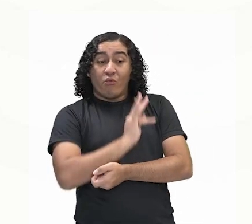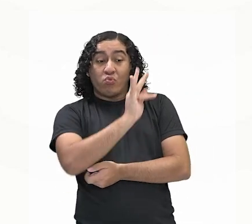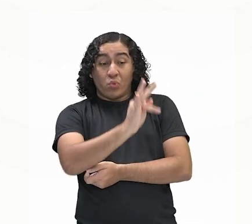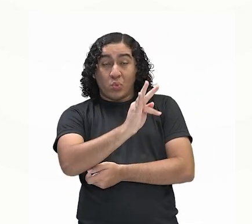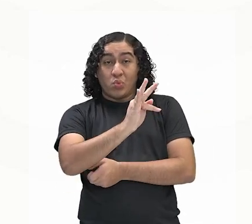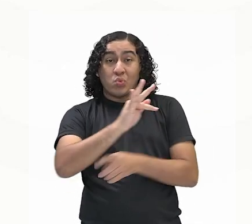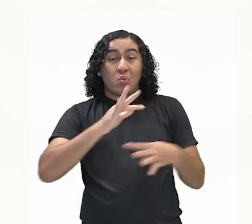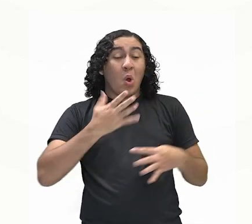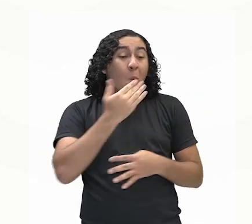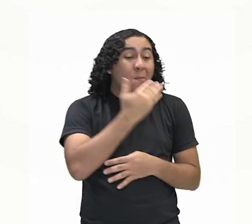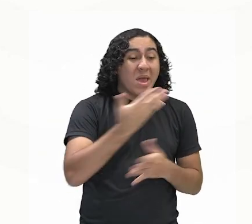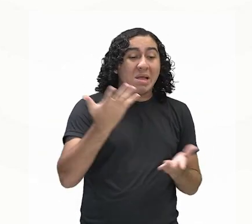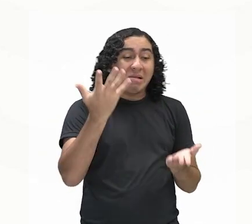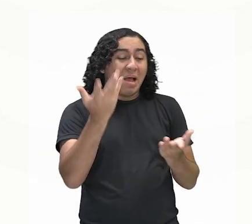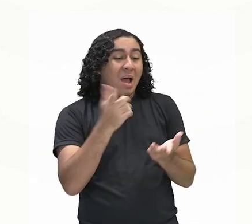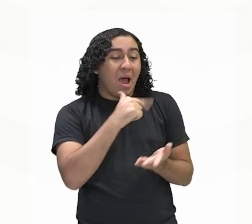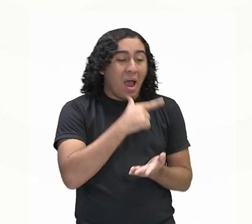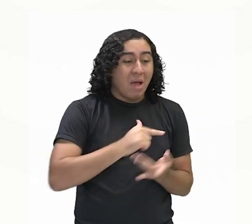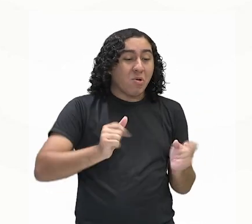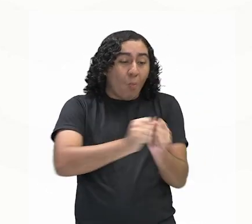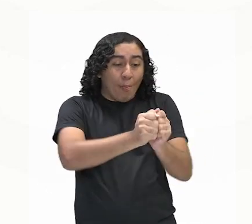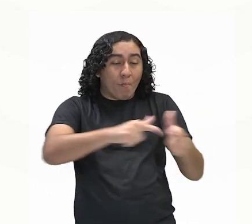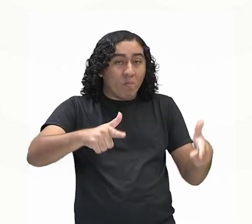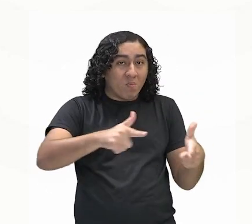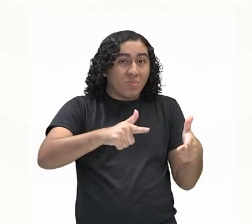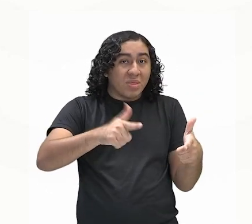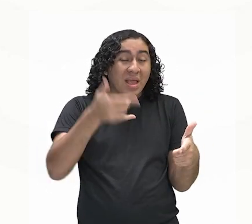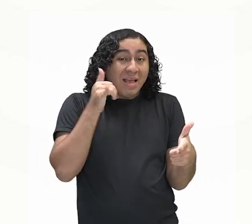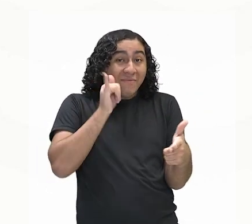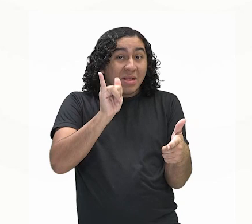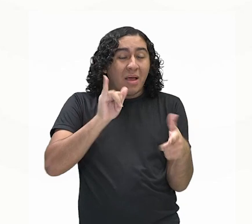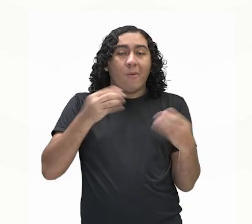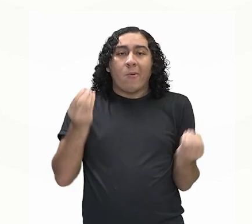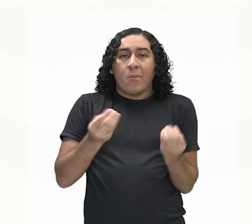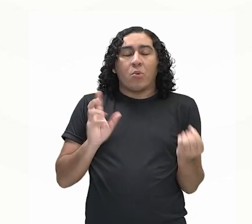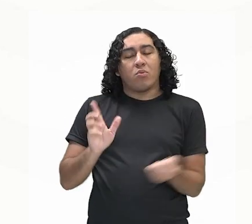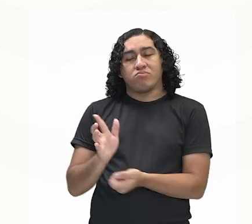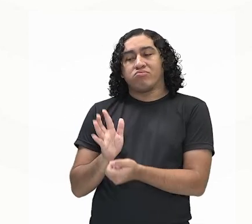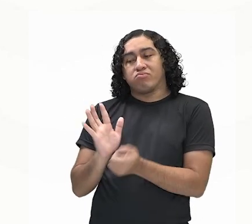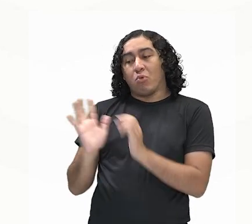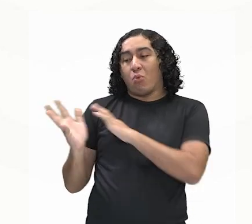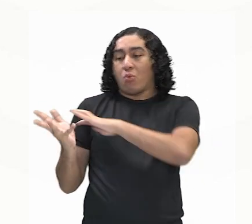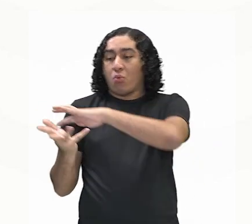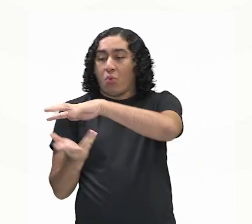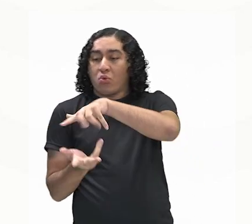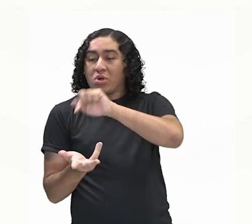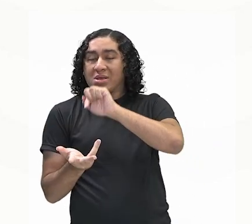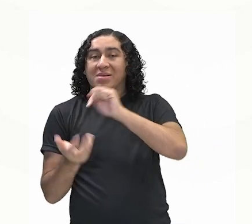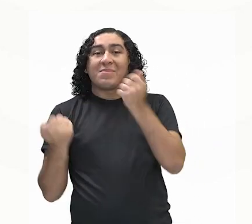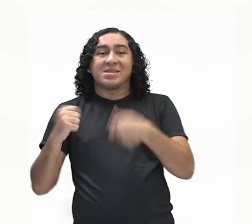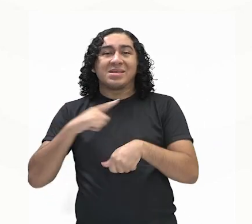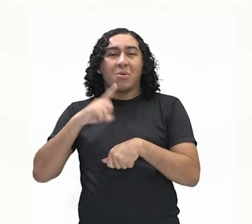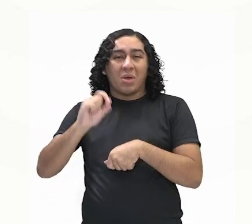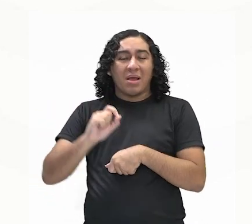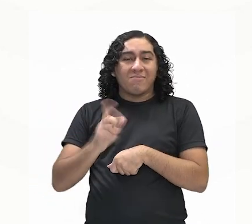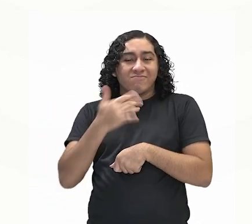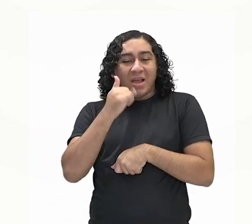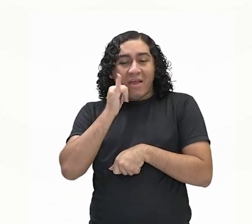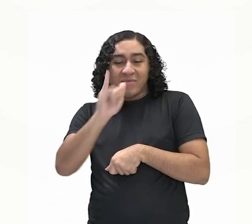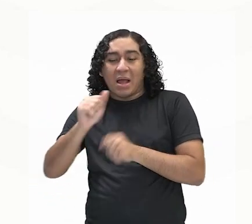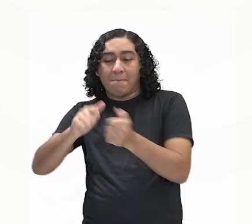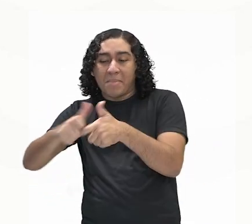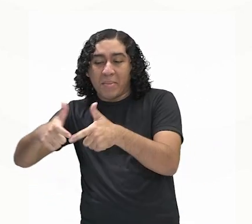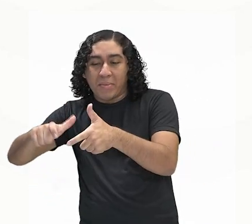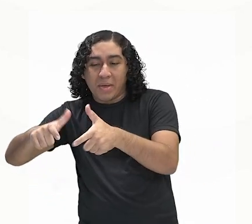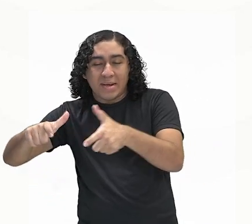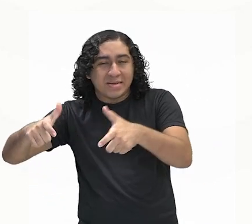pelo Clube de Roma, o mundo precisava parar de crescer, tá bom? Do ponto de vista econômico